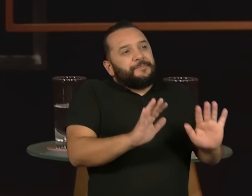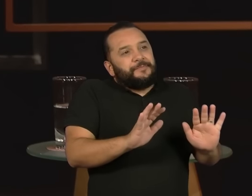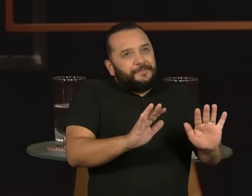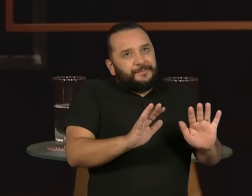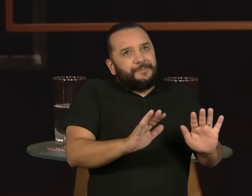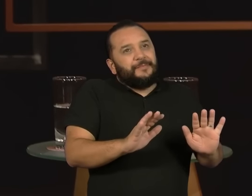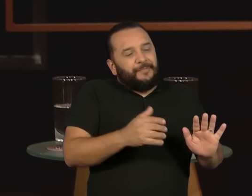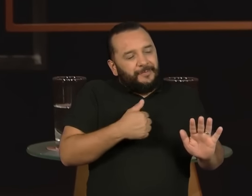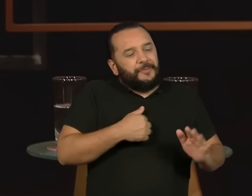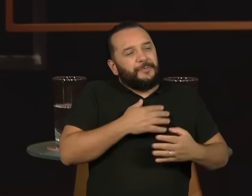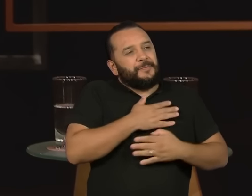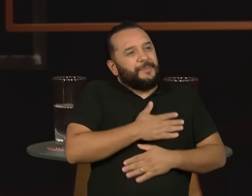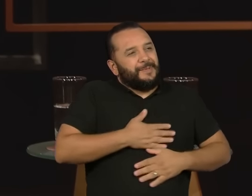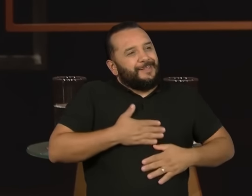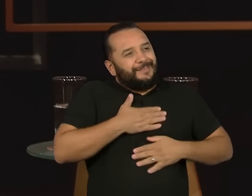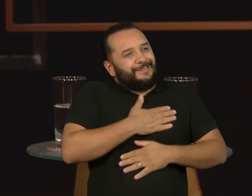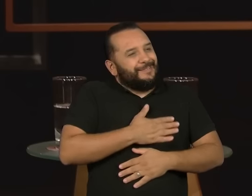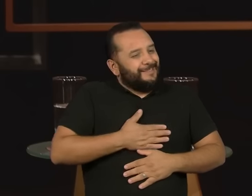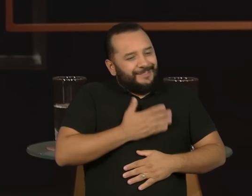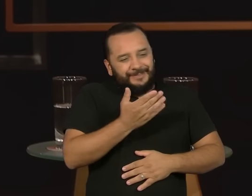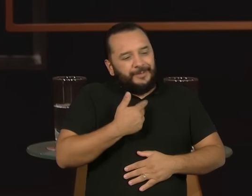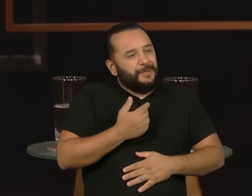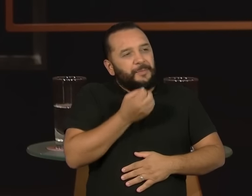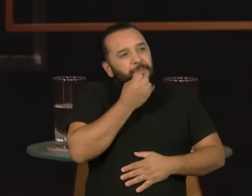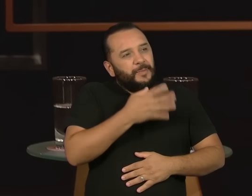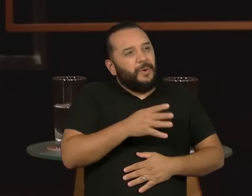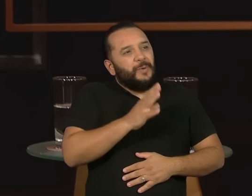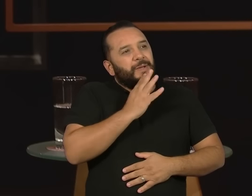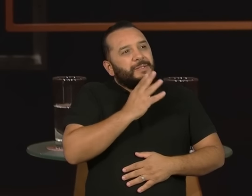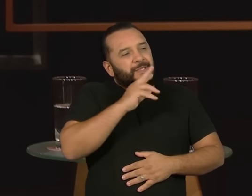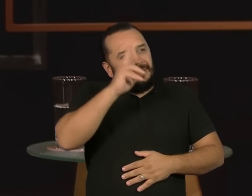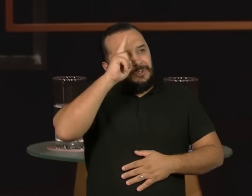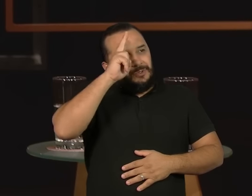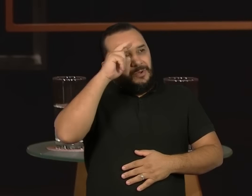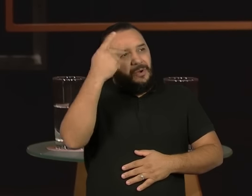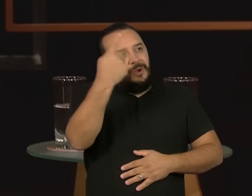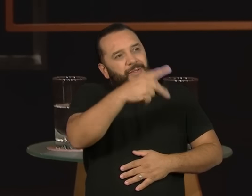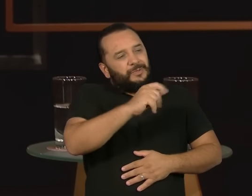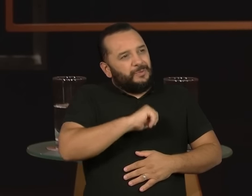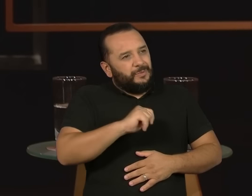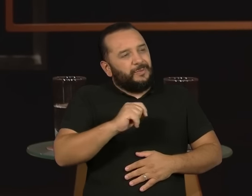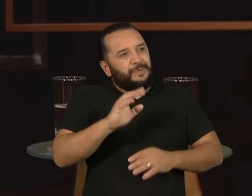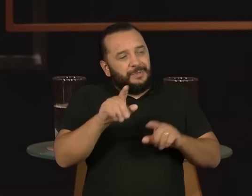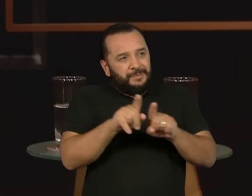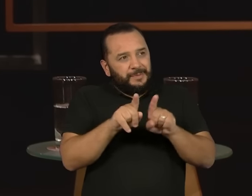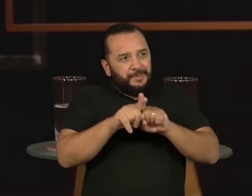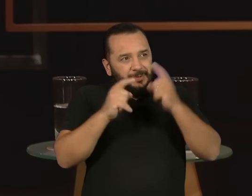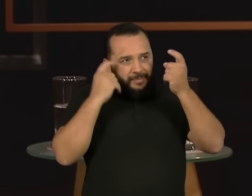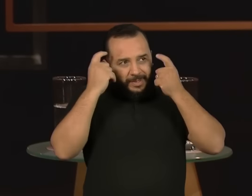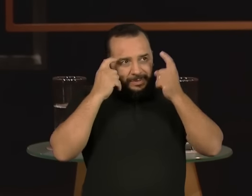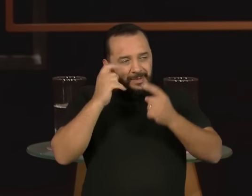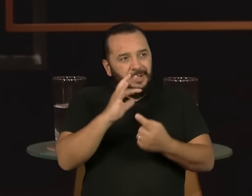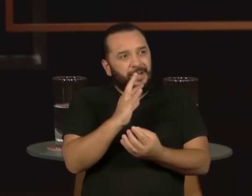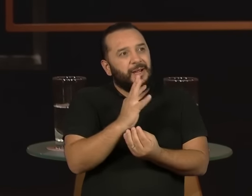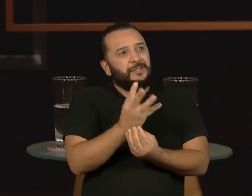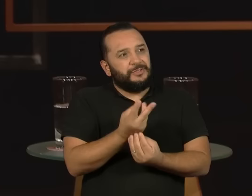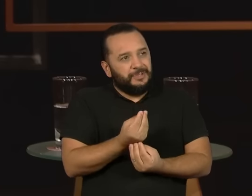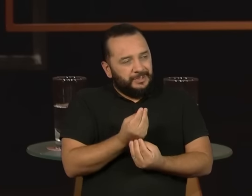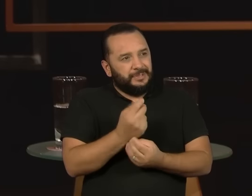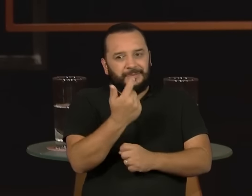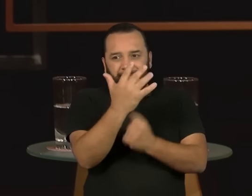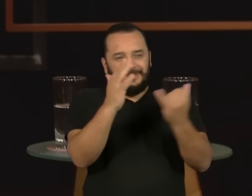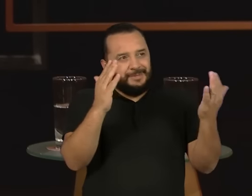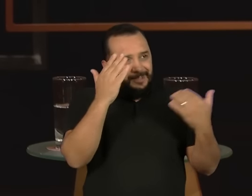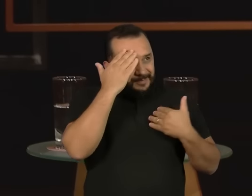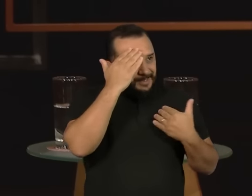Mas foi um passeio delicioso pela sua trajetória, conhecer um pouco mais das suas preocupações artísticas, ambientais também. Muito obrigado